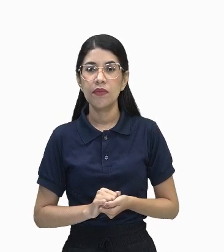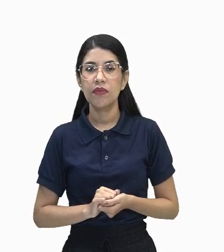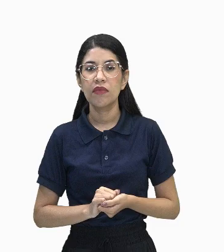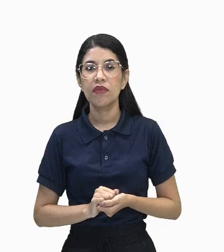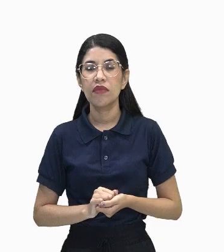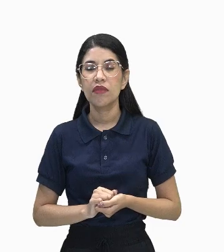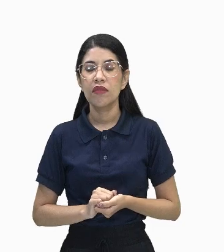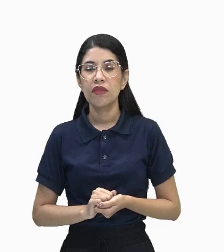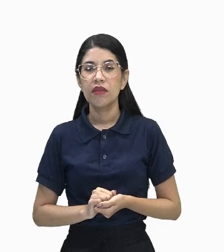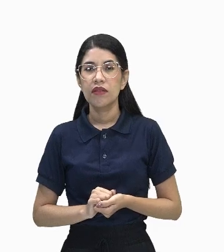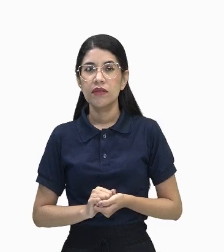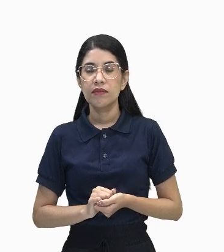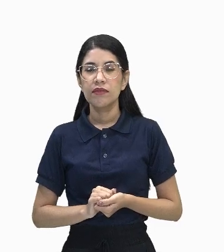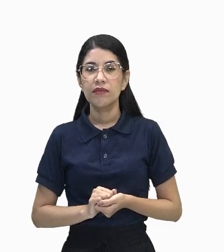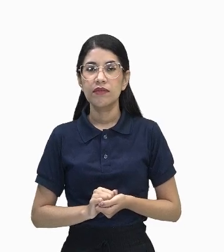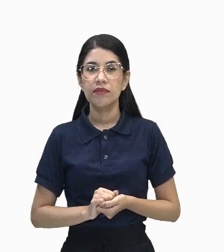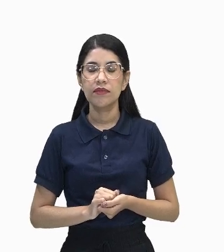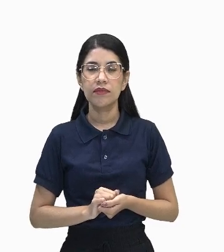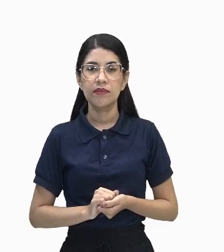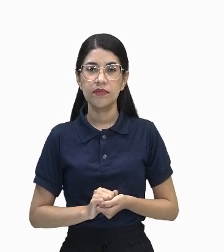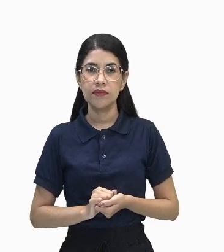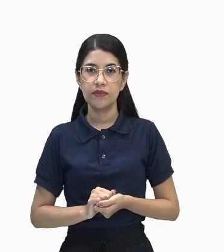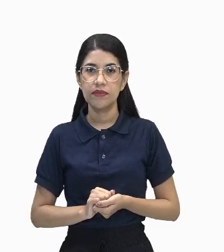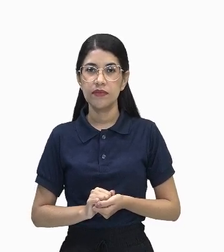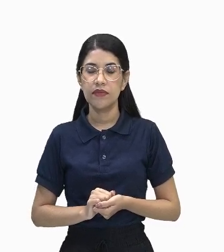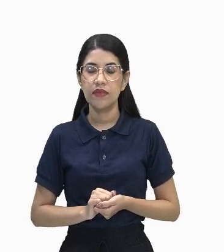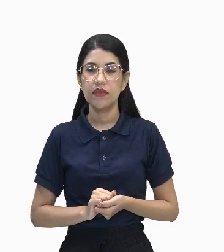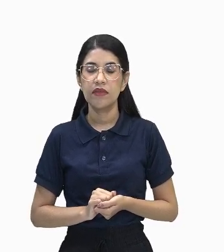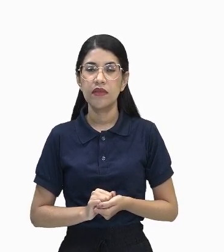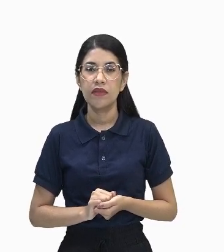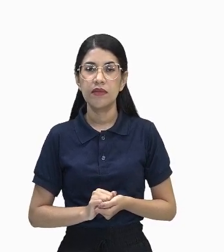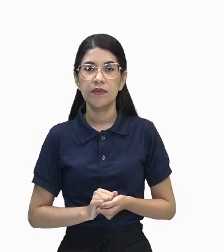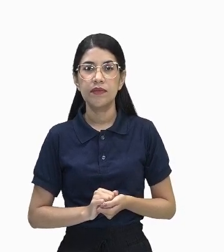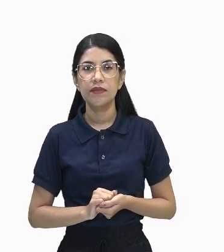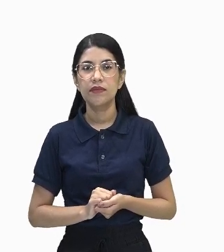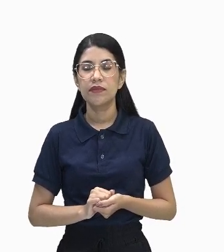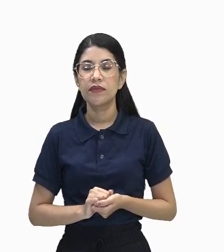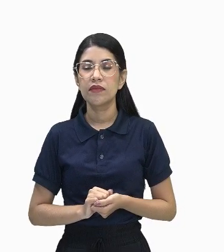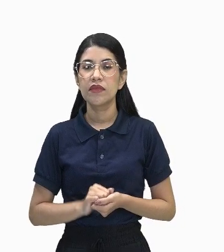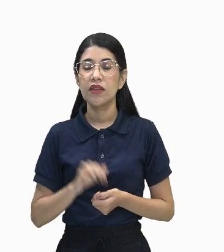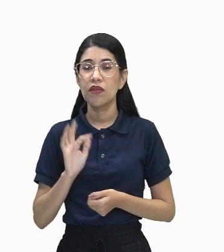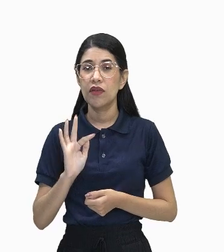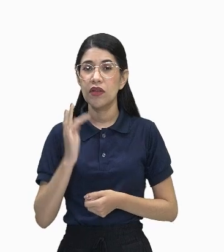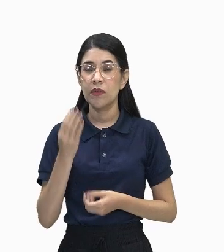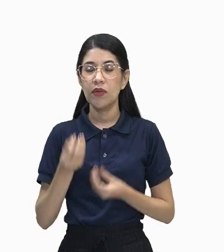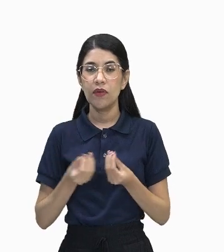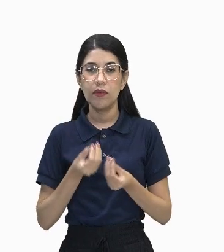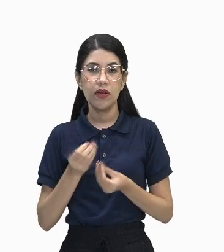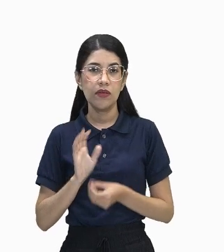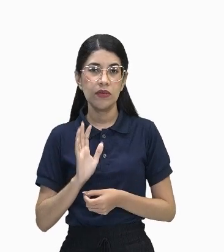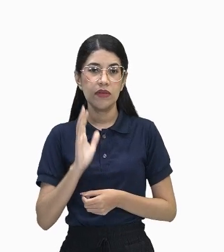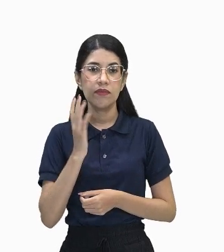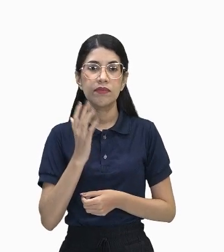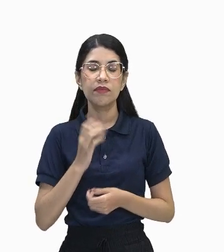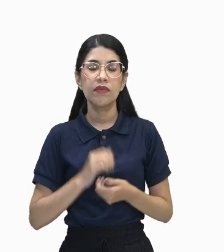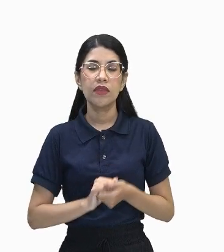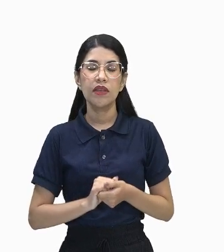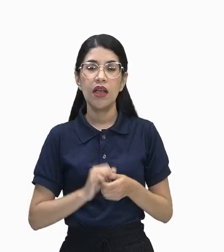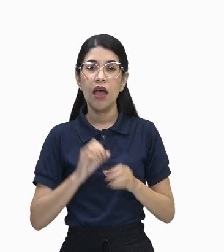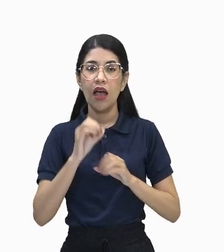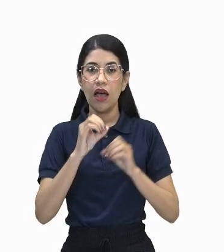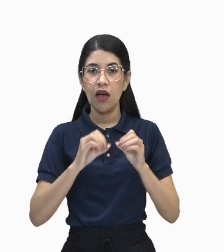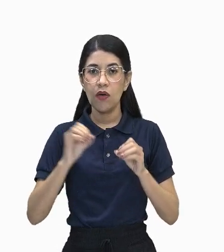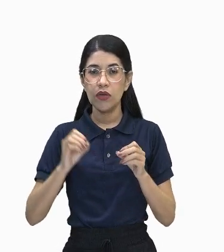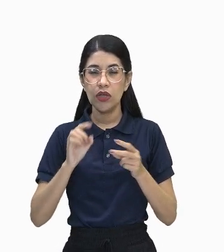superposição, também chamada interferência, em alguns casos, é o fenômeno que ocorre quando duas ou mais